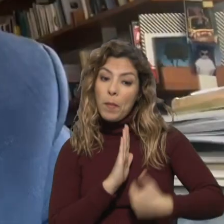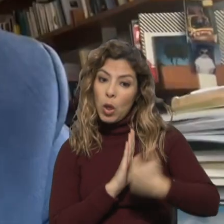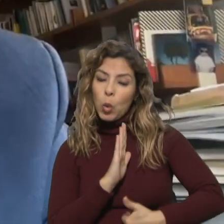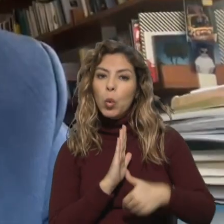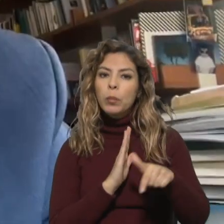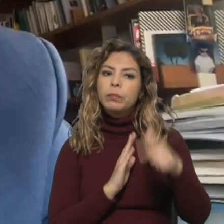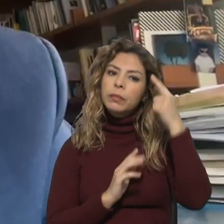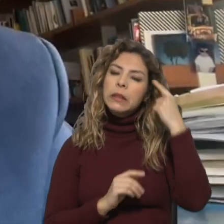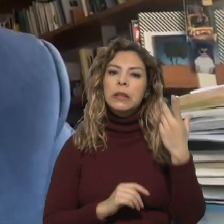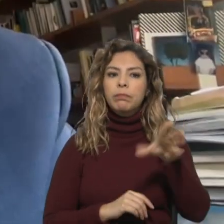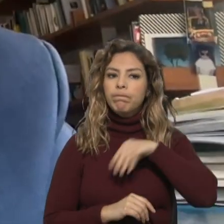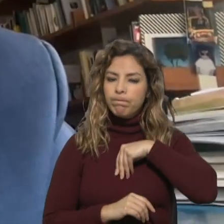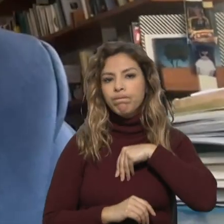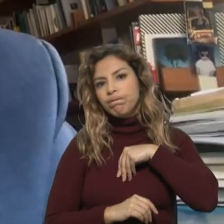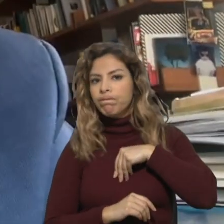científica.